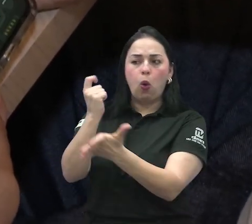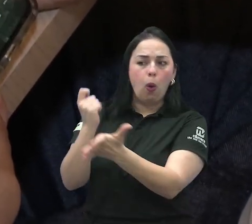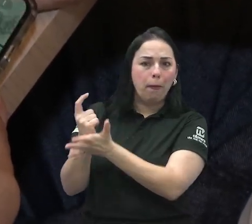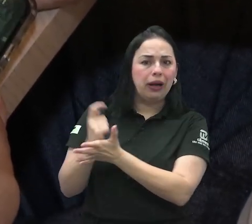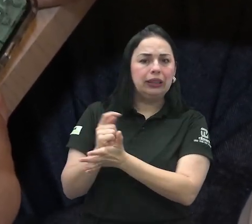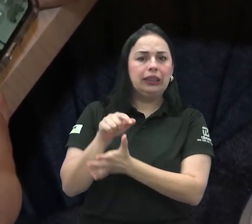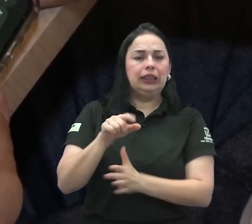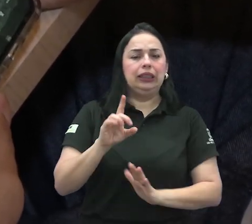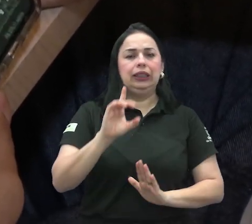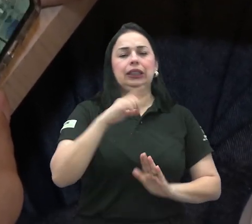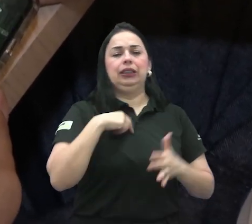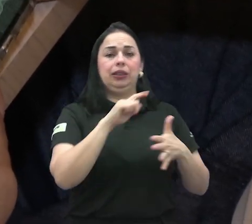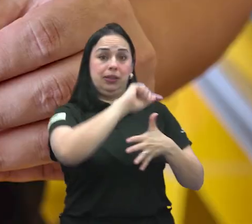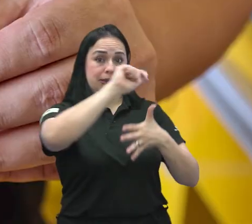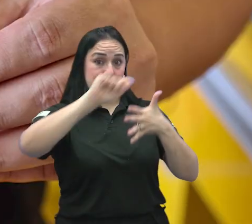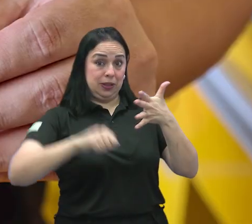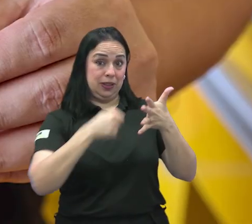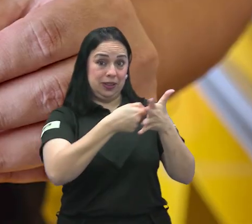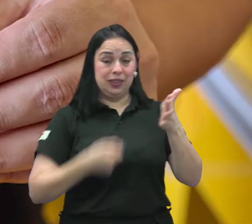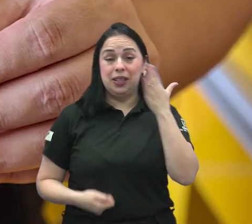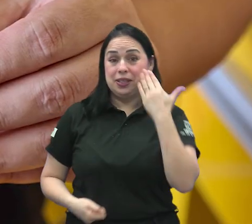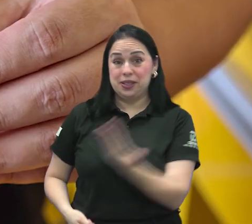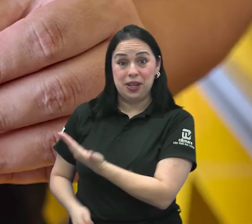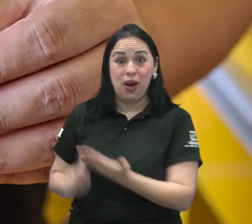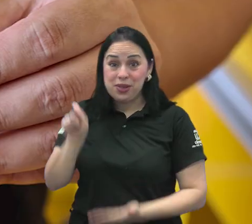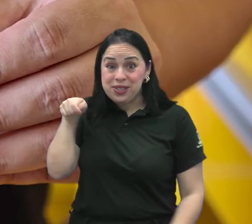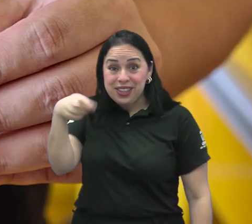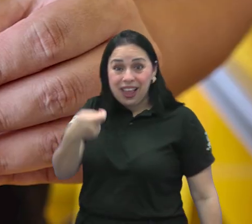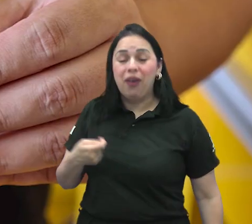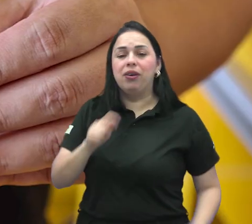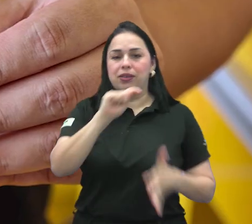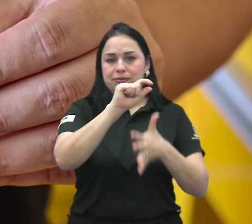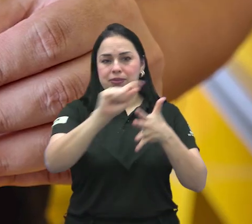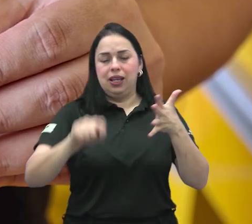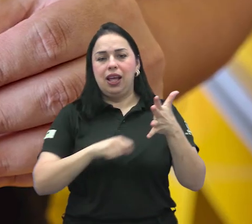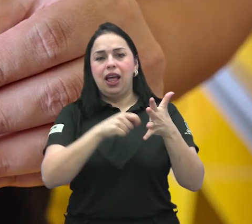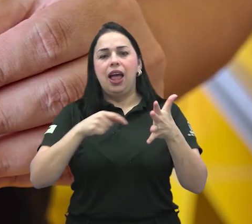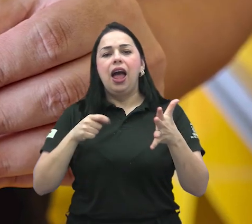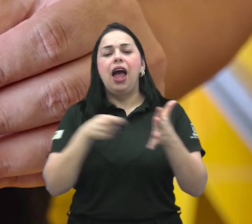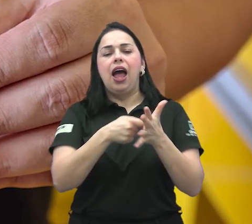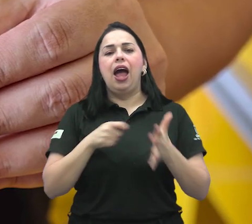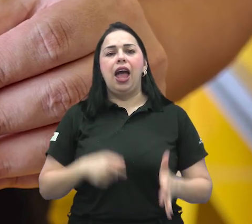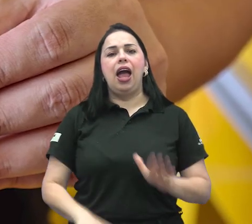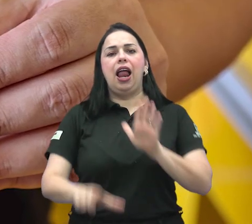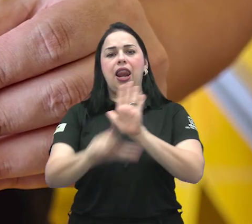um produto ou serviço. E o Código de Defesa do Consumidor é a